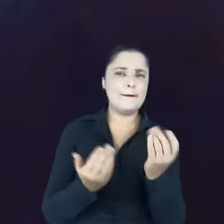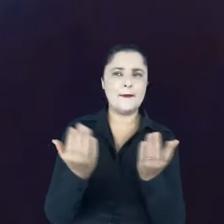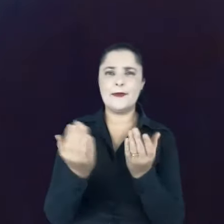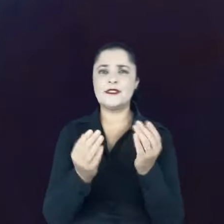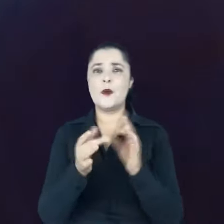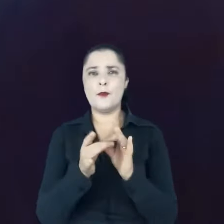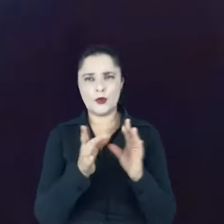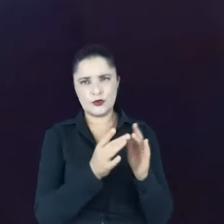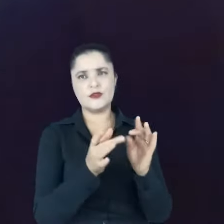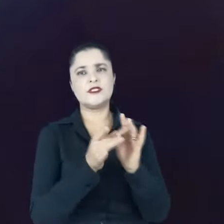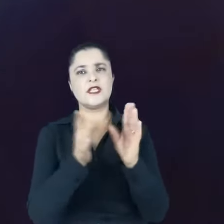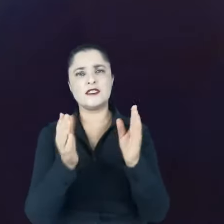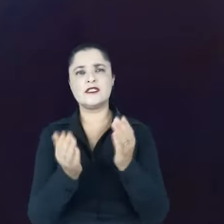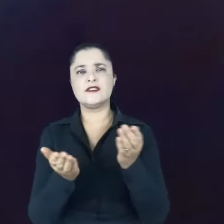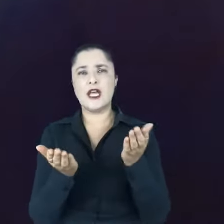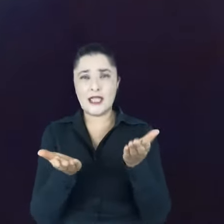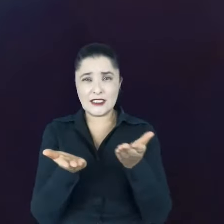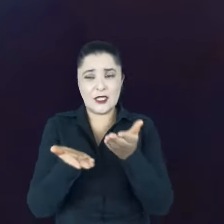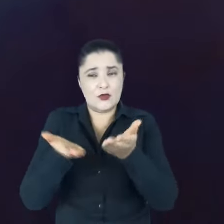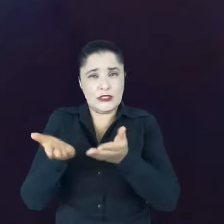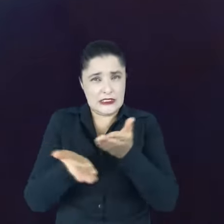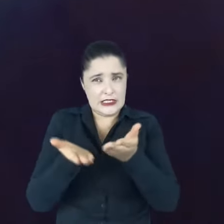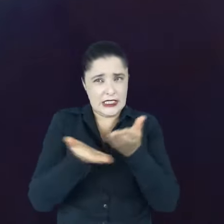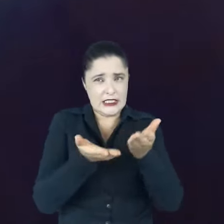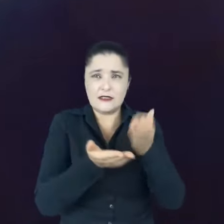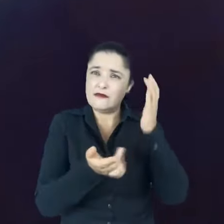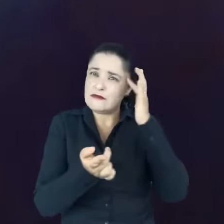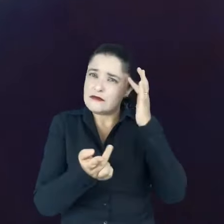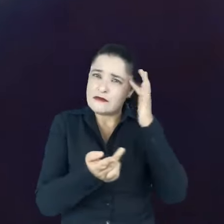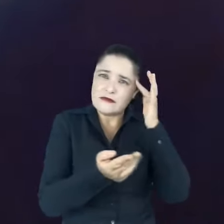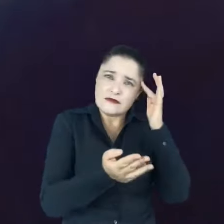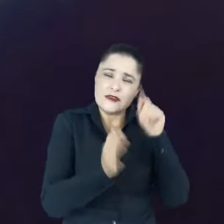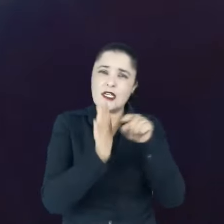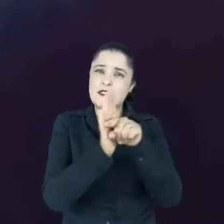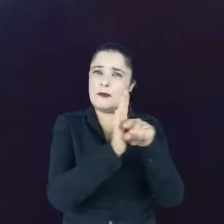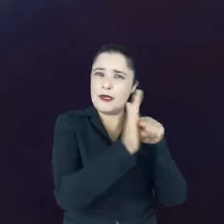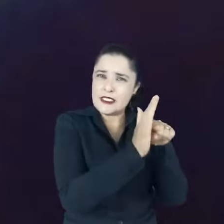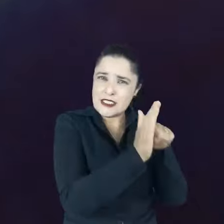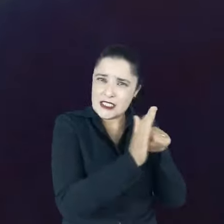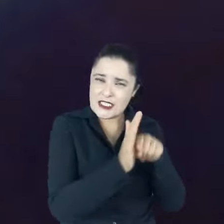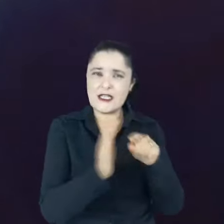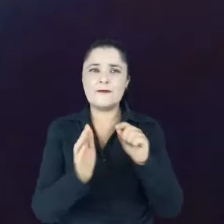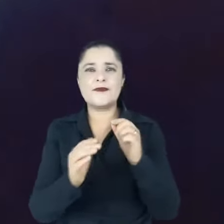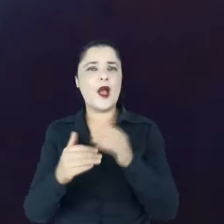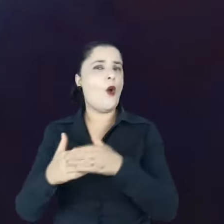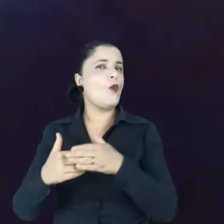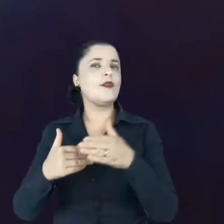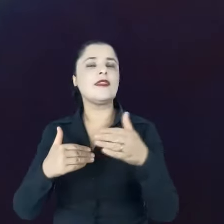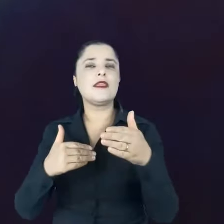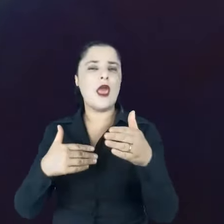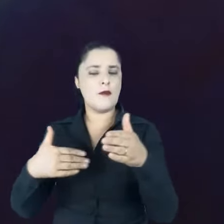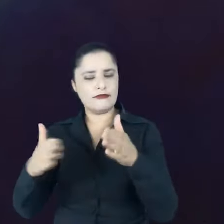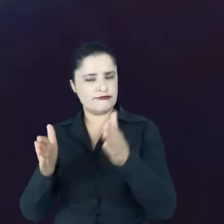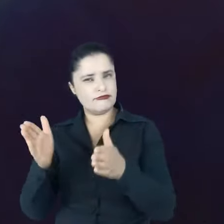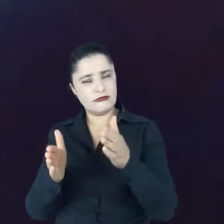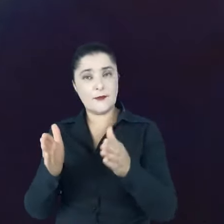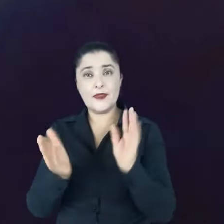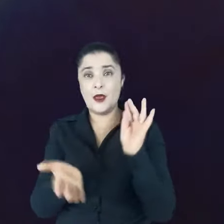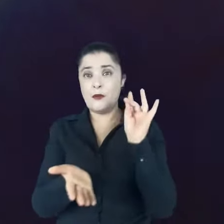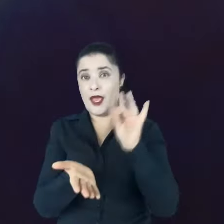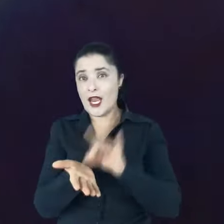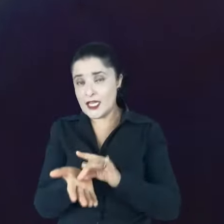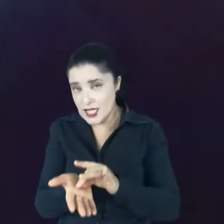sendo... Já se pesquisa há algum tempo, é uma realidade, então a gente não está falando de